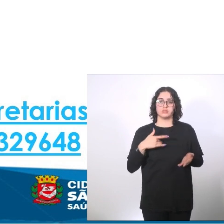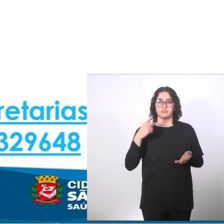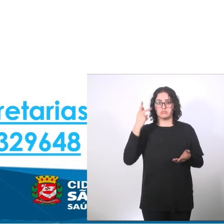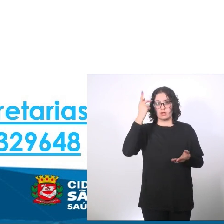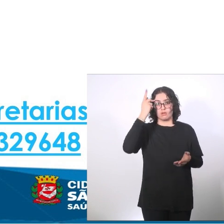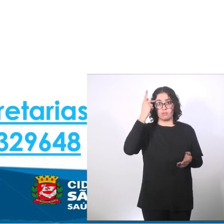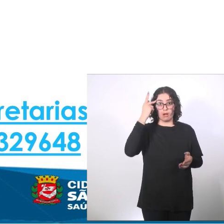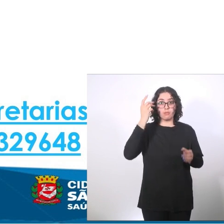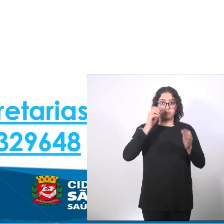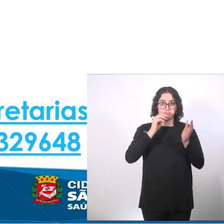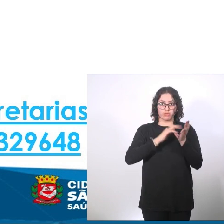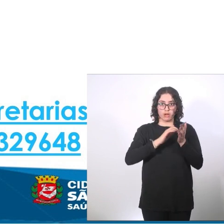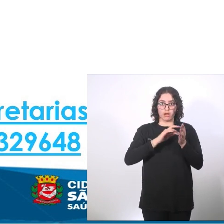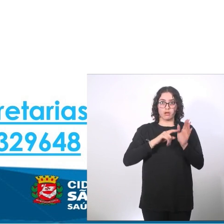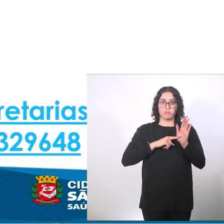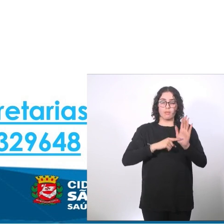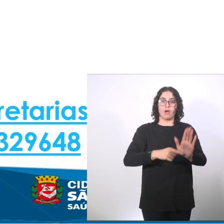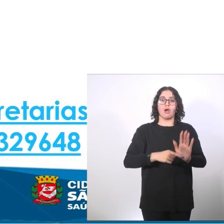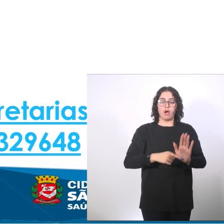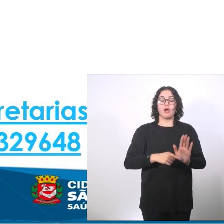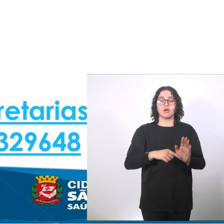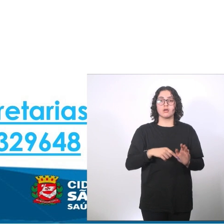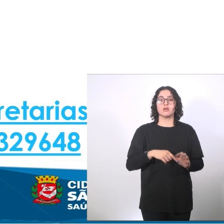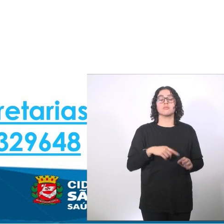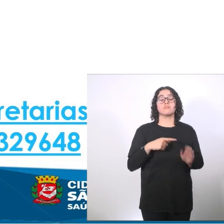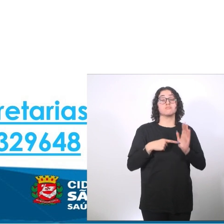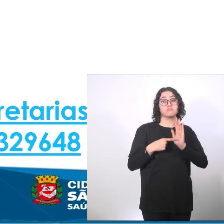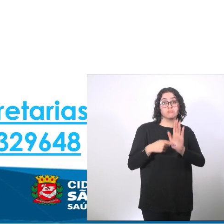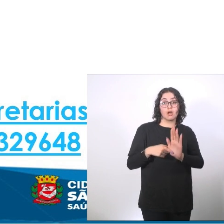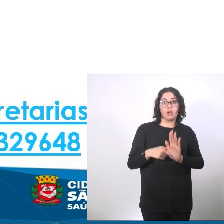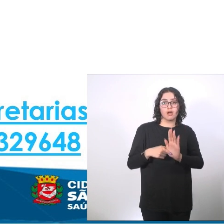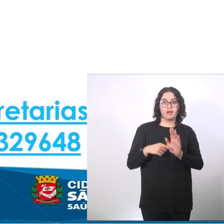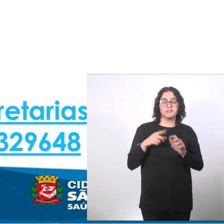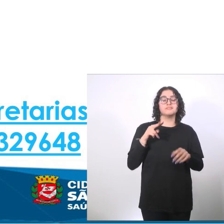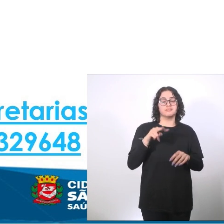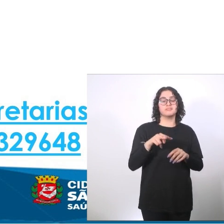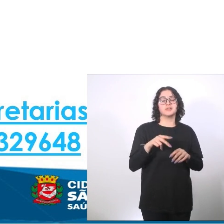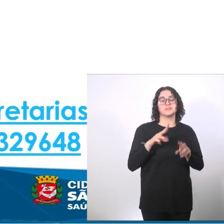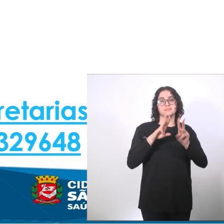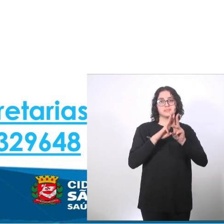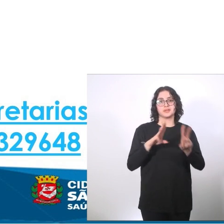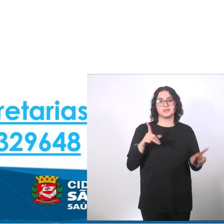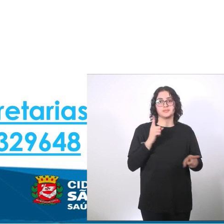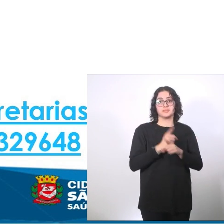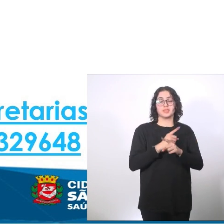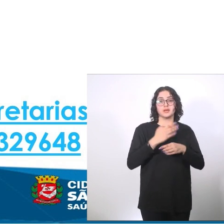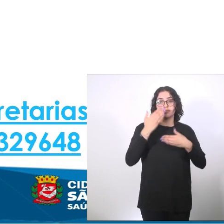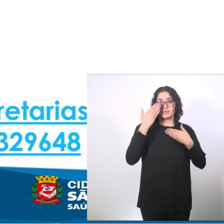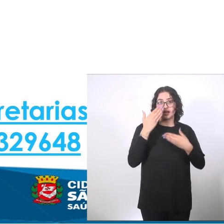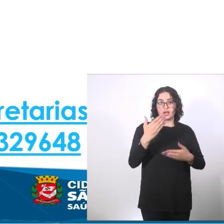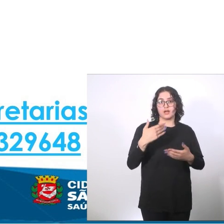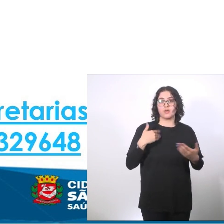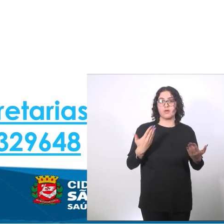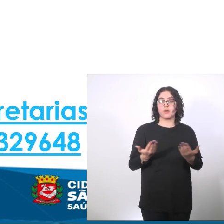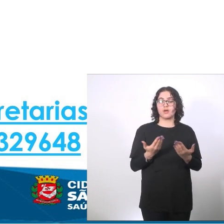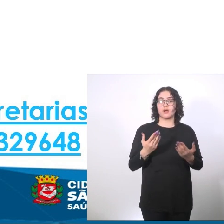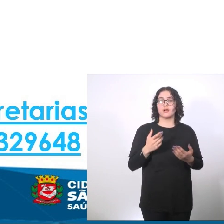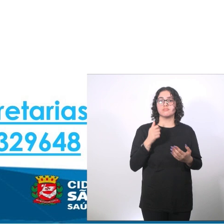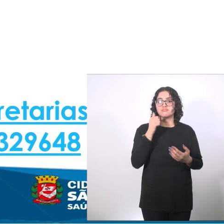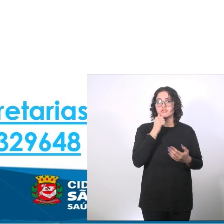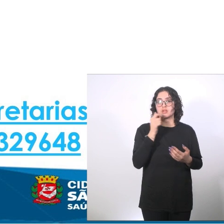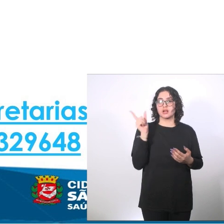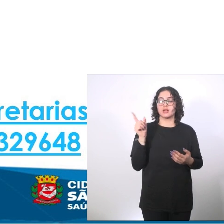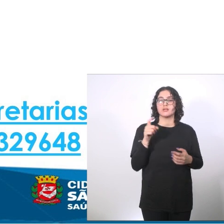que logo, e põe Monkeypox, que vocês vão achar essa página. Muito obrigado, e agora eu vou passar a palavra para a